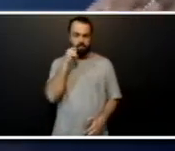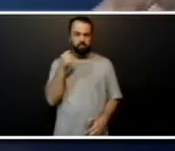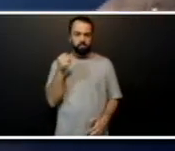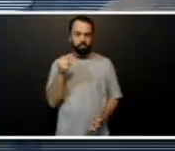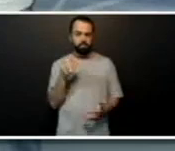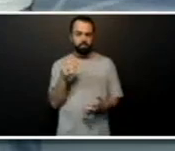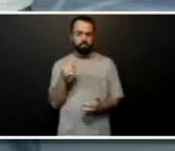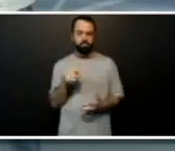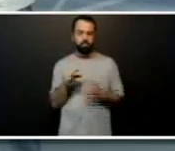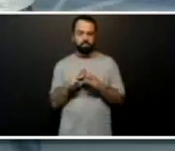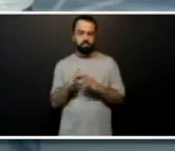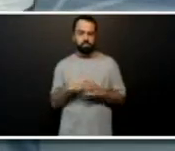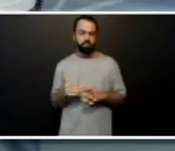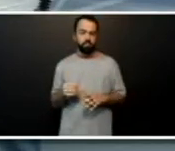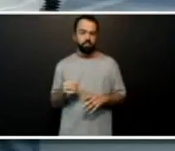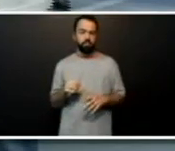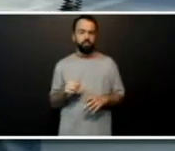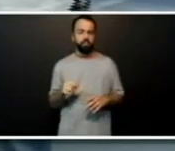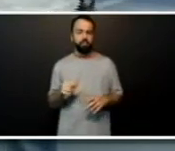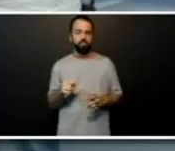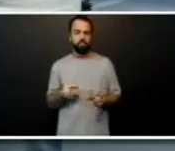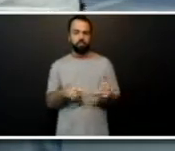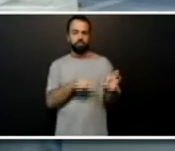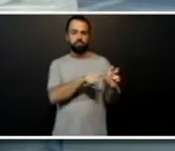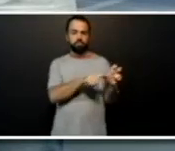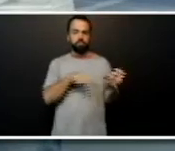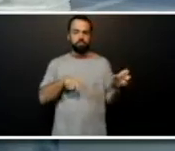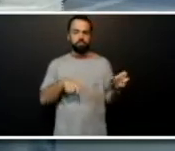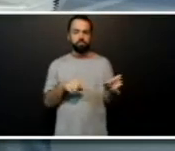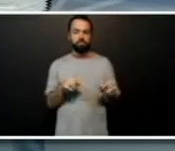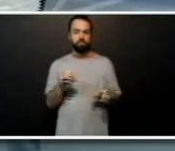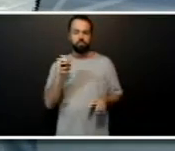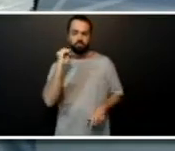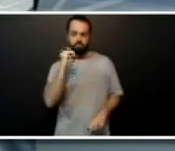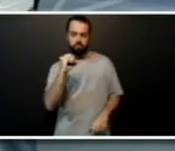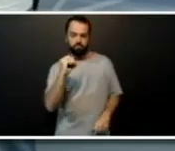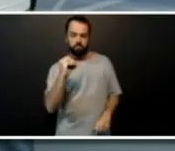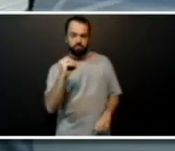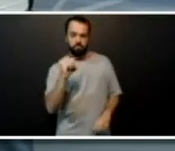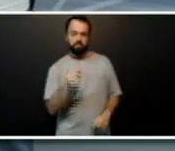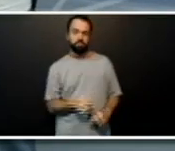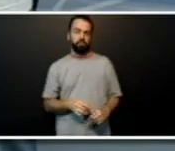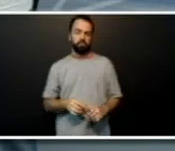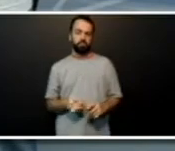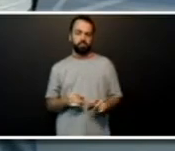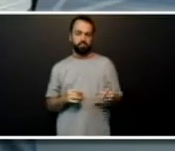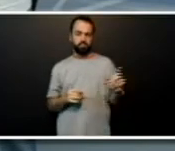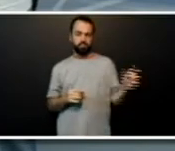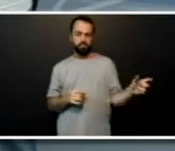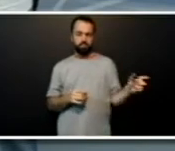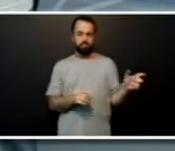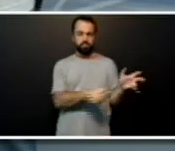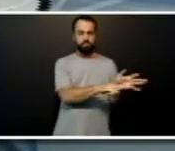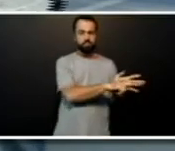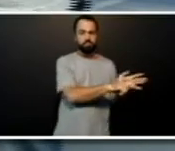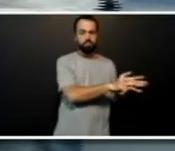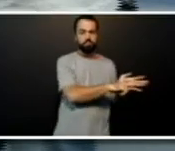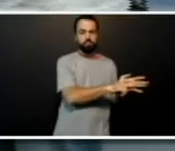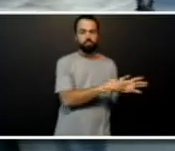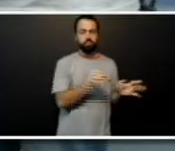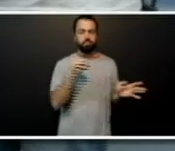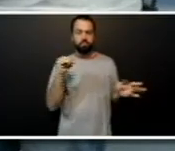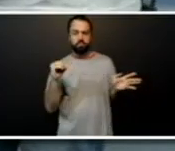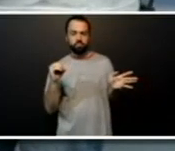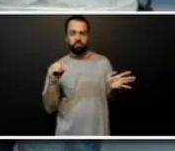a minha dívida estava em 0. 0 é maior que o número negativo?